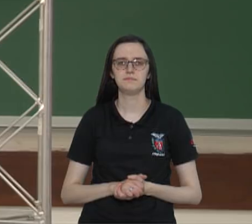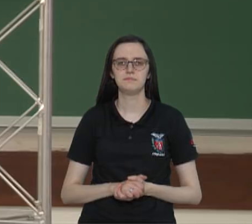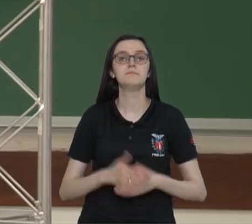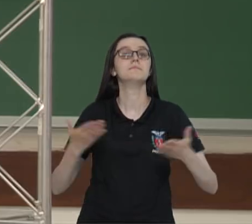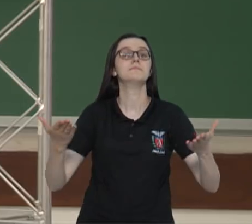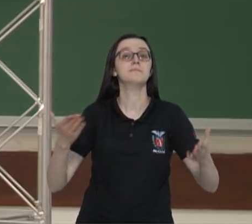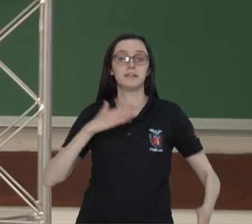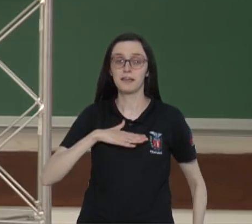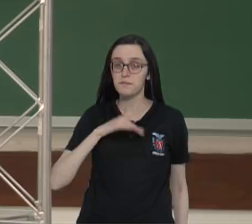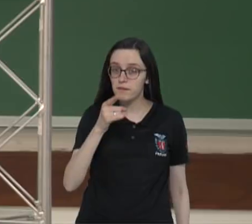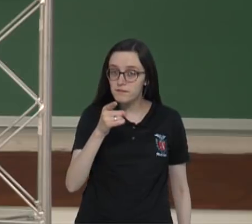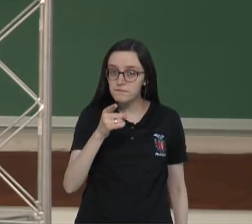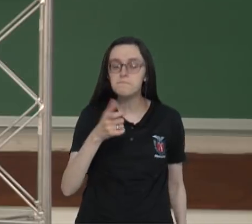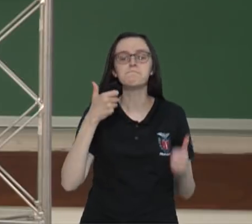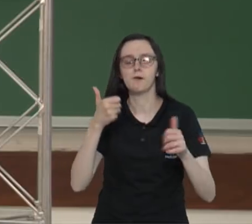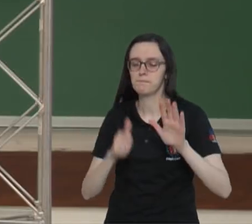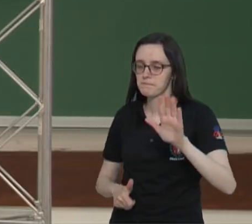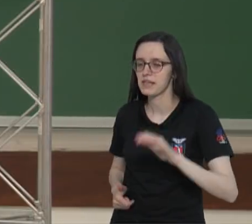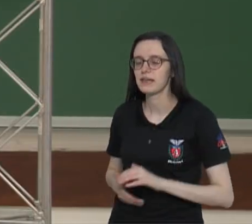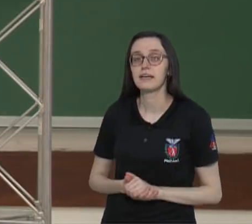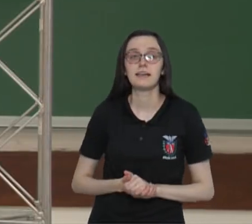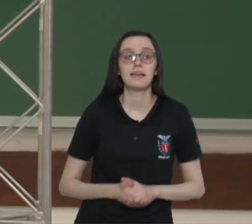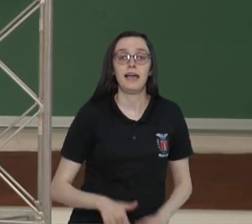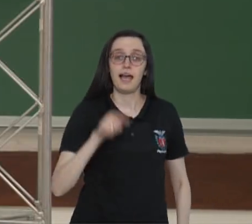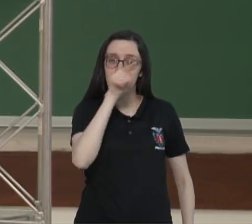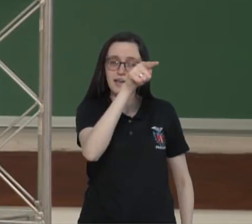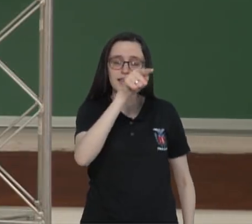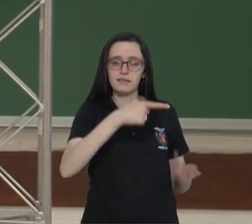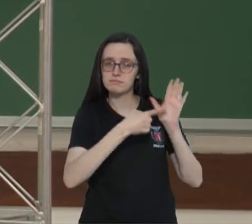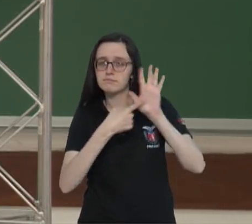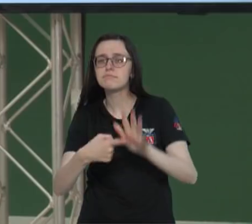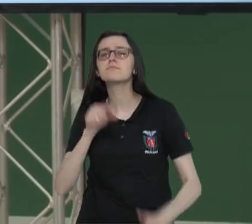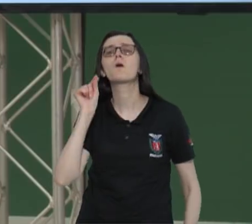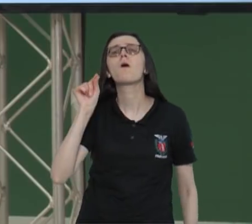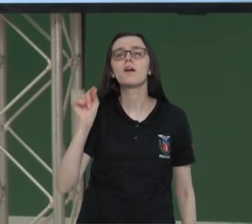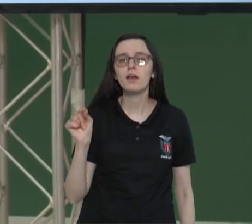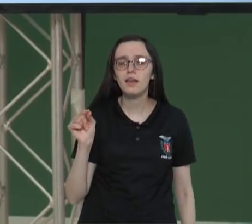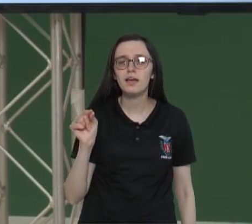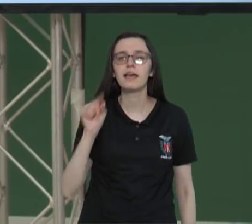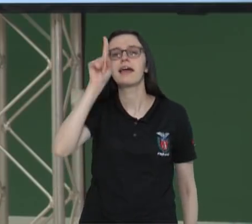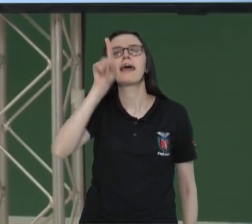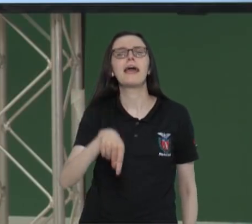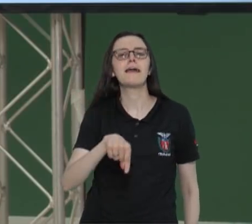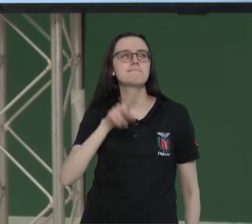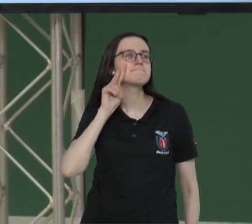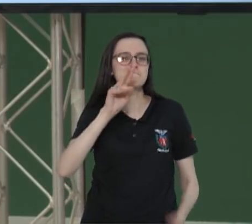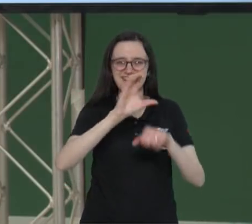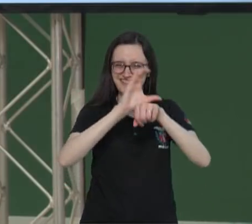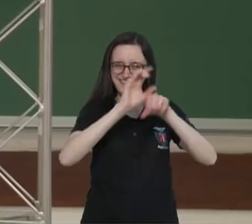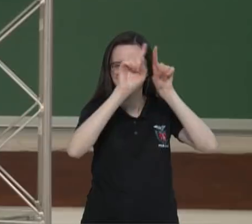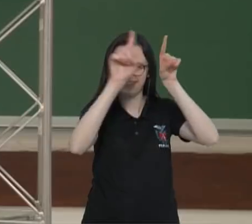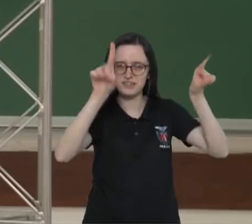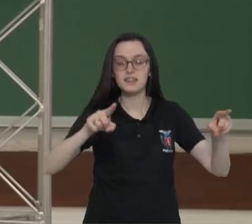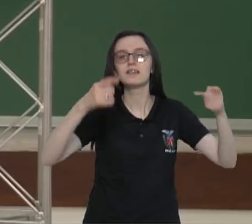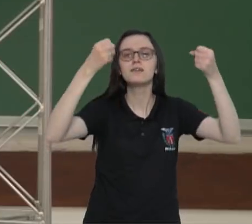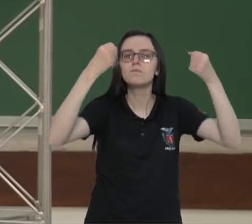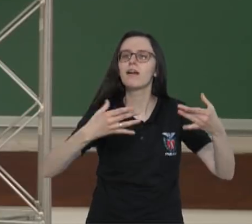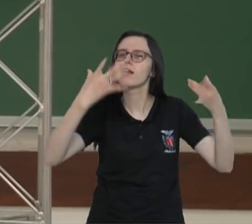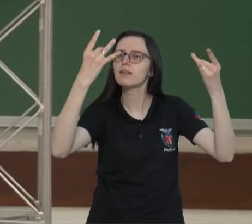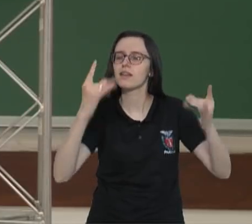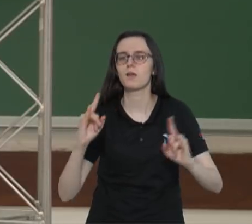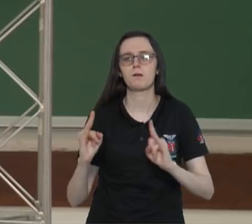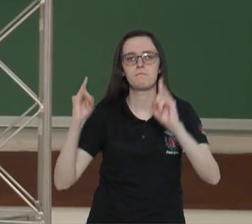Então, foi tranquilo? Bom, aqui ele está colocando o quê? Ele está descrevendo, né, o apartamento,